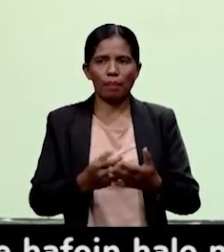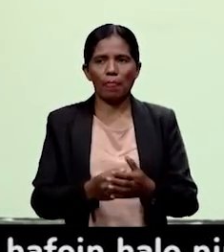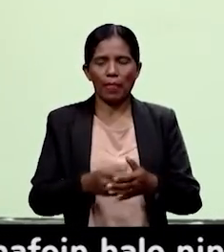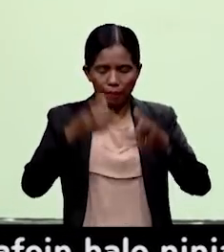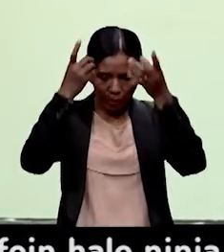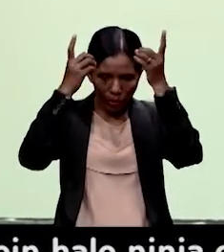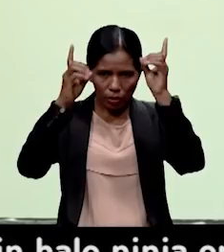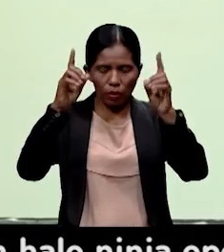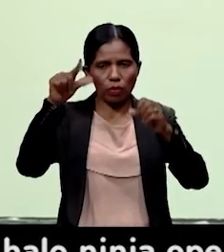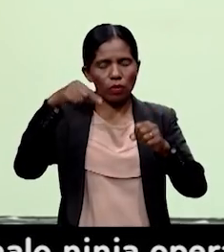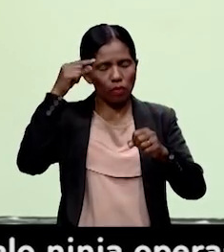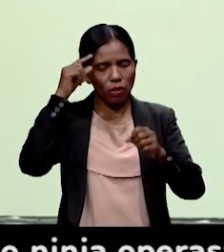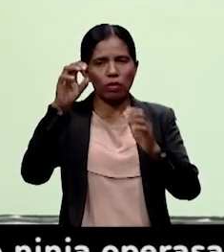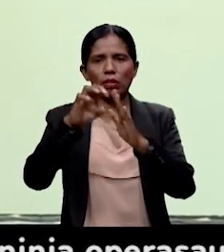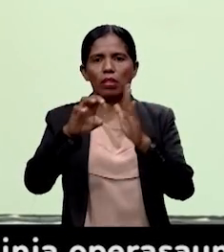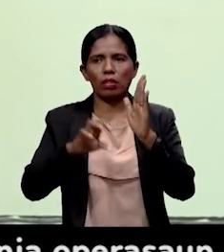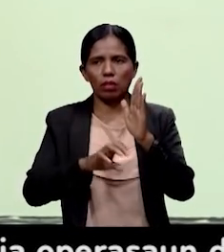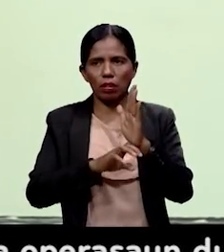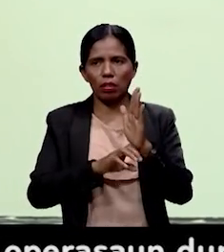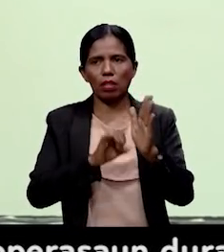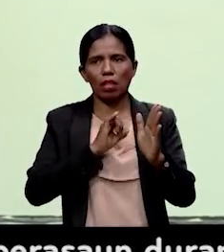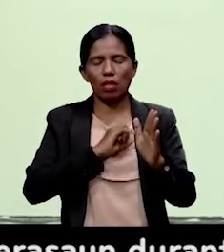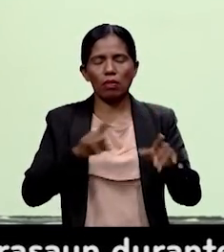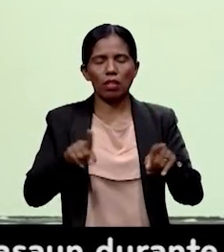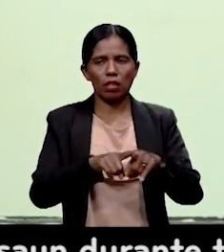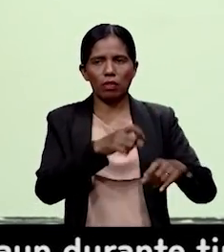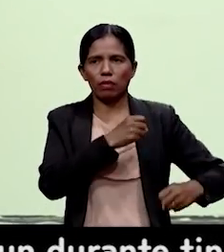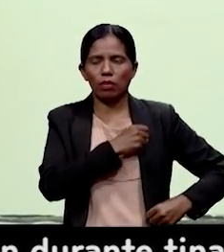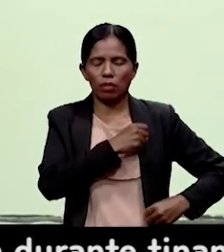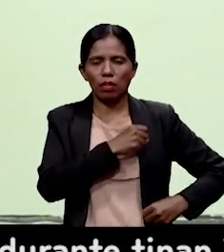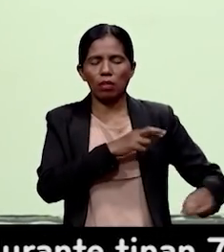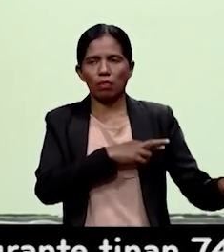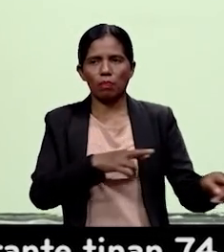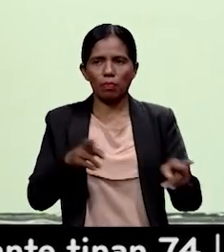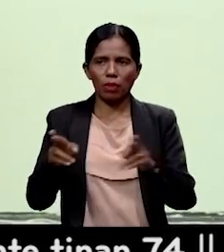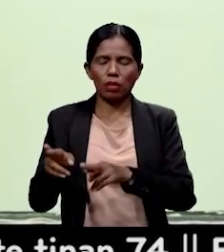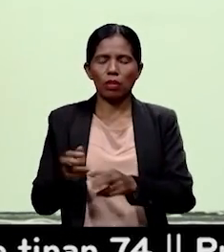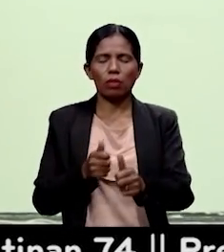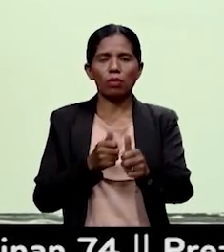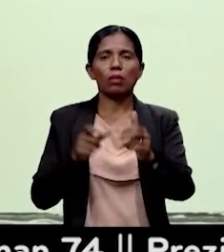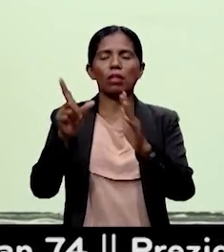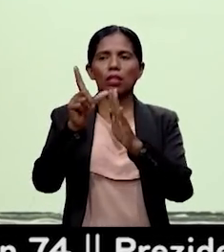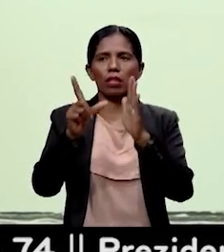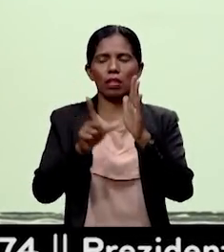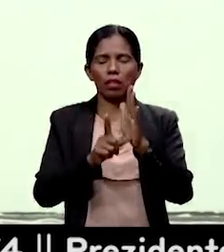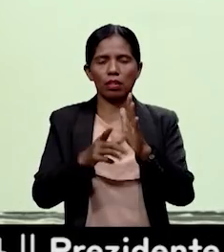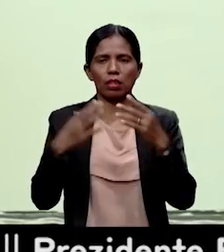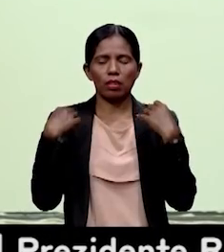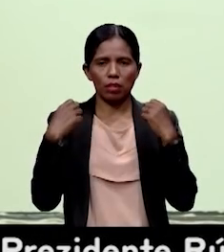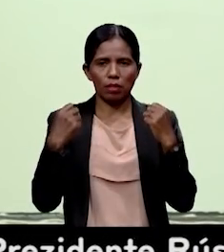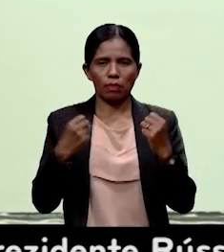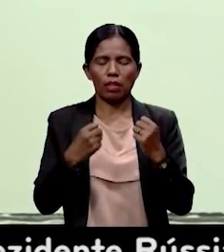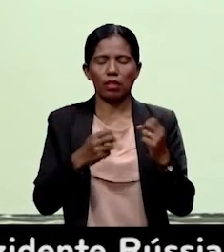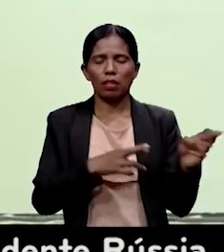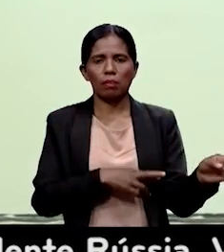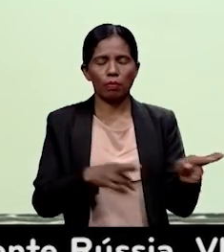decisão, governo, Estado, hau hanessa militar, pronto, cumpri ordem. Siap, hanessa